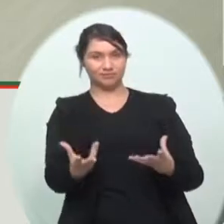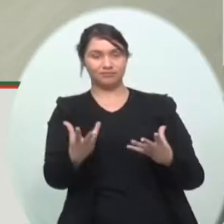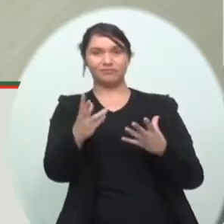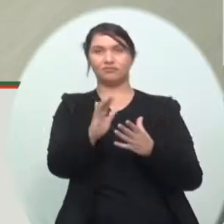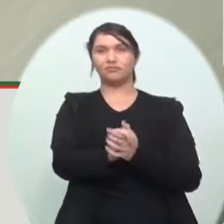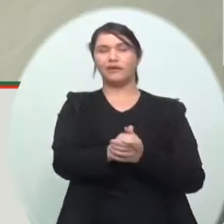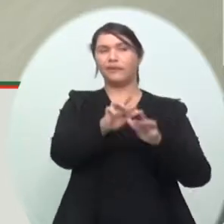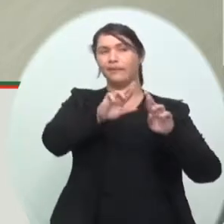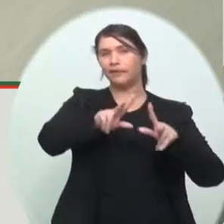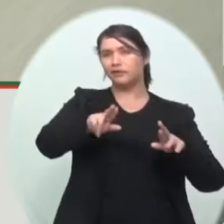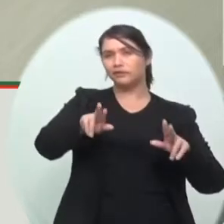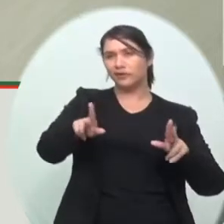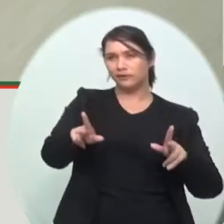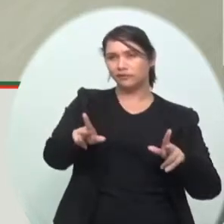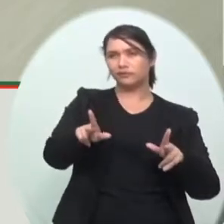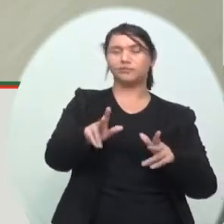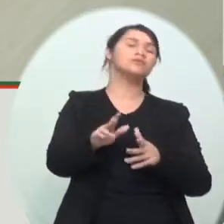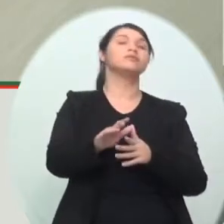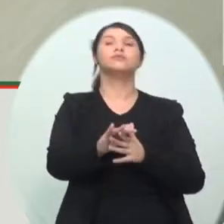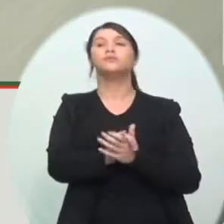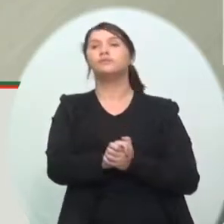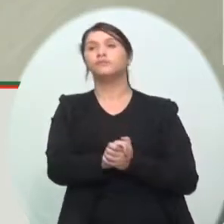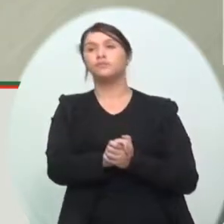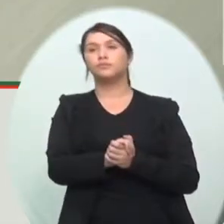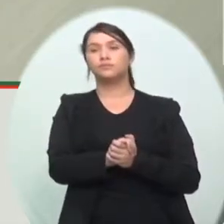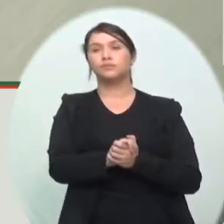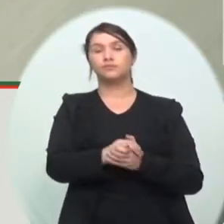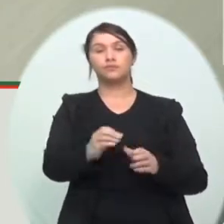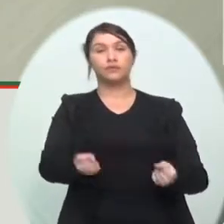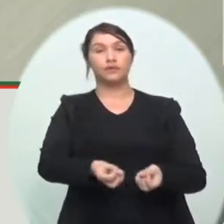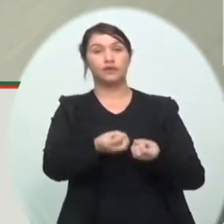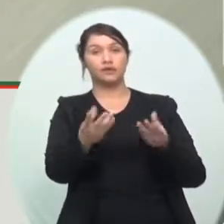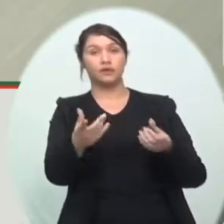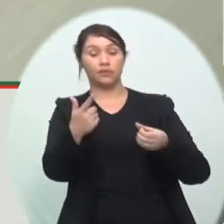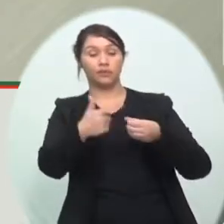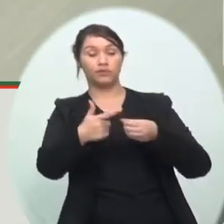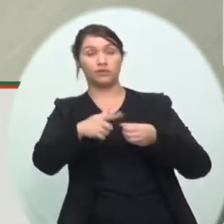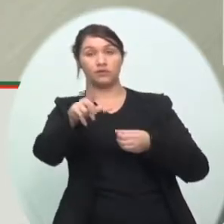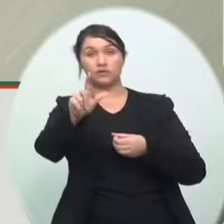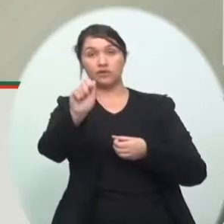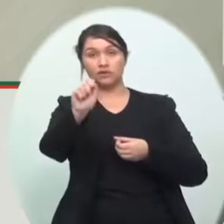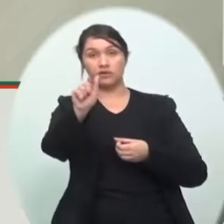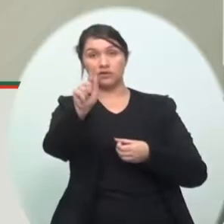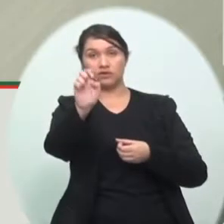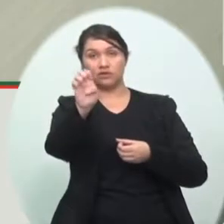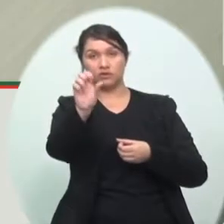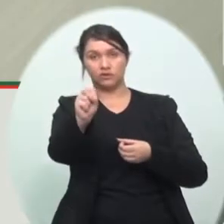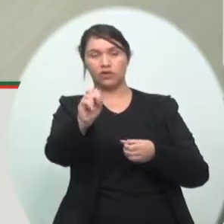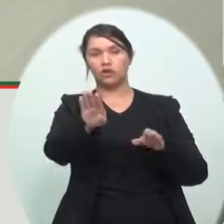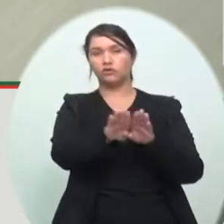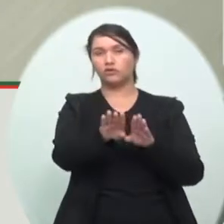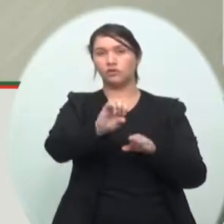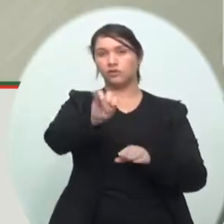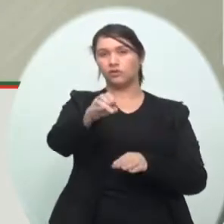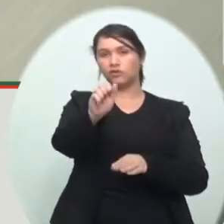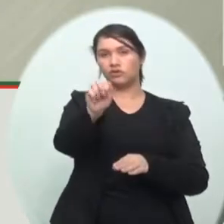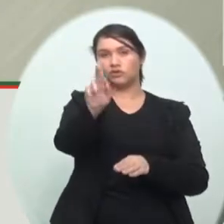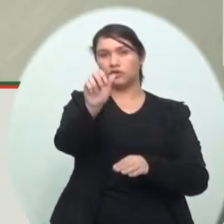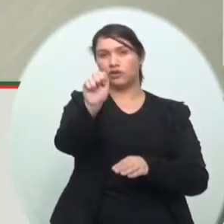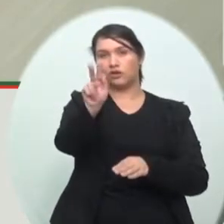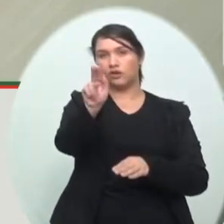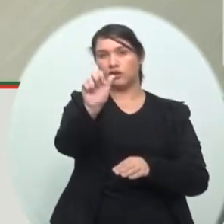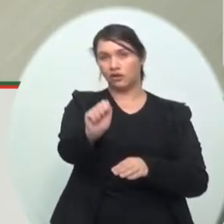diferente do que fez o Orion em Lages e a própria estrutura de Jaraguá do Sul, nós estamos procurando